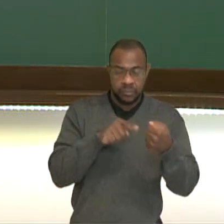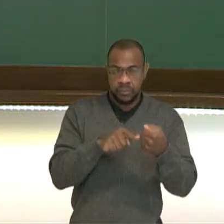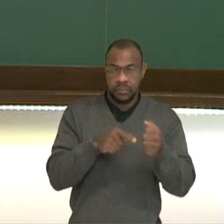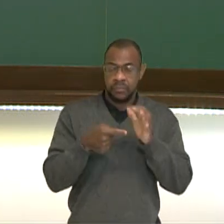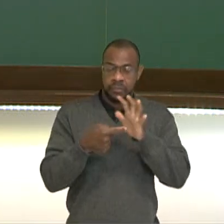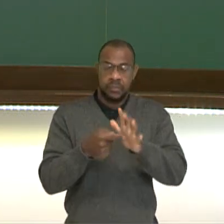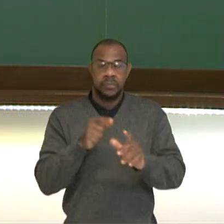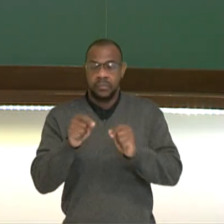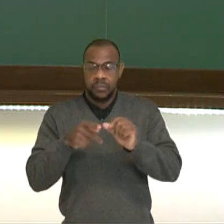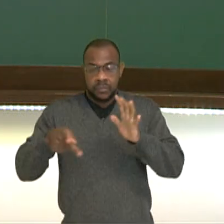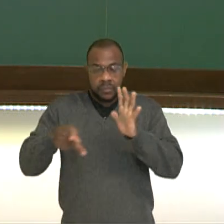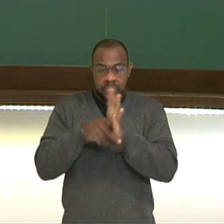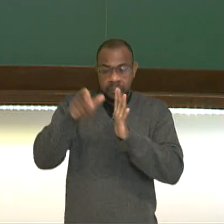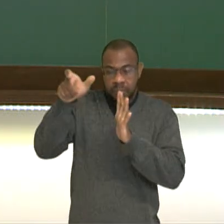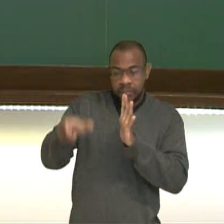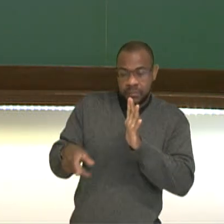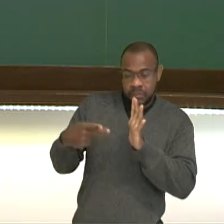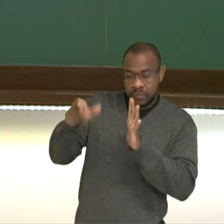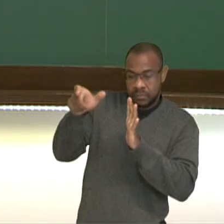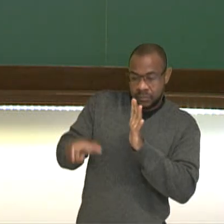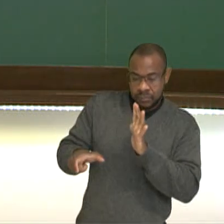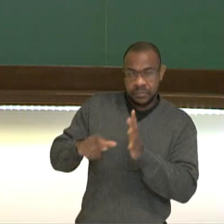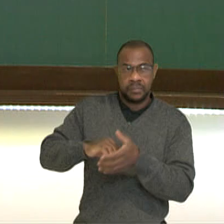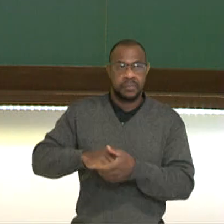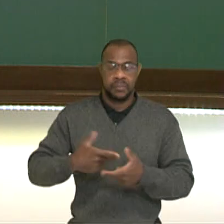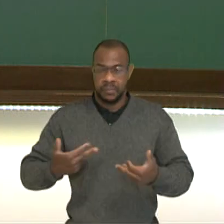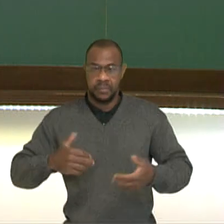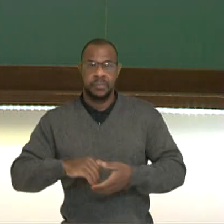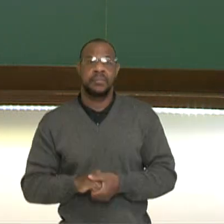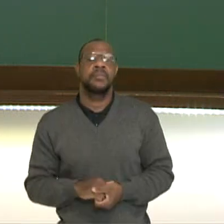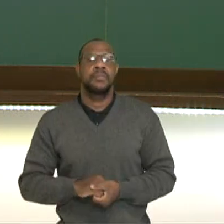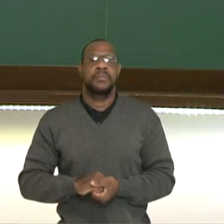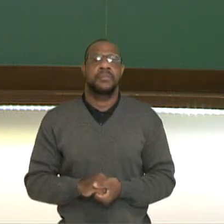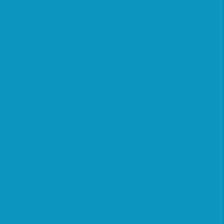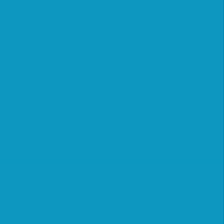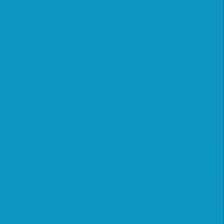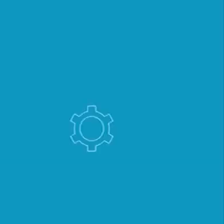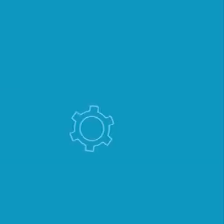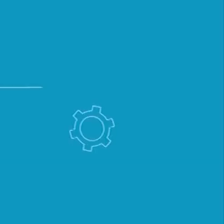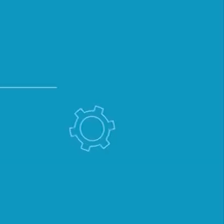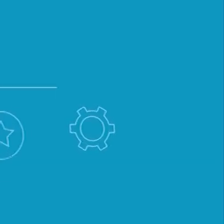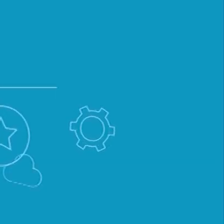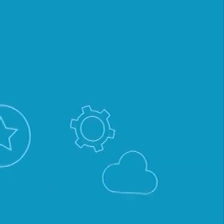e vai indicar que algo pertence a alguém. Ok? See you there and bye bye!